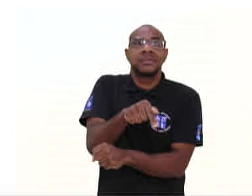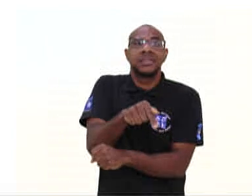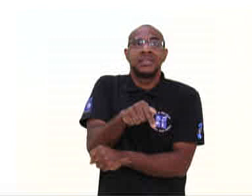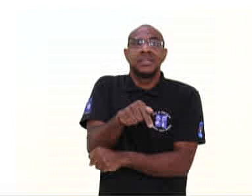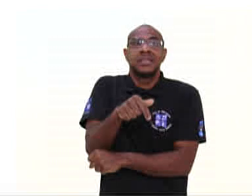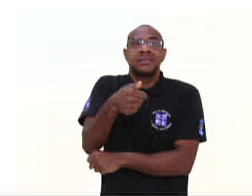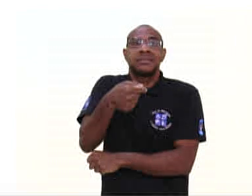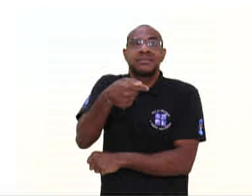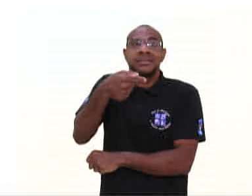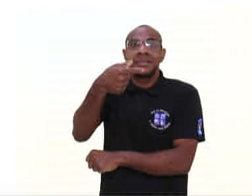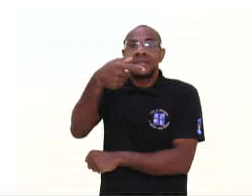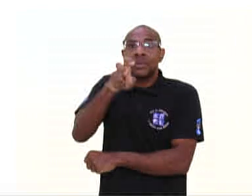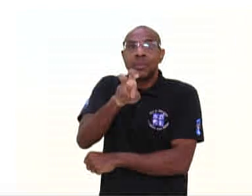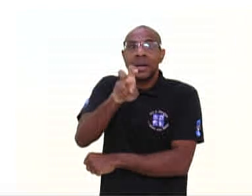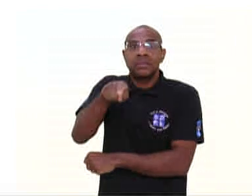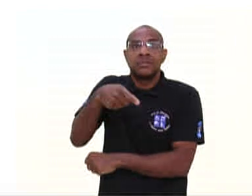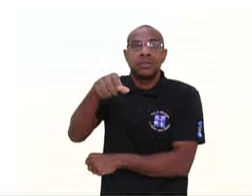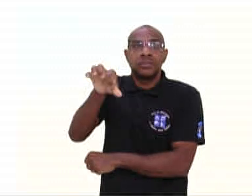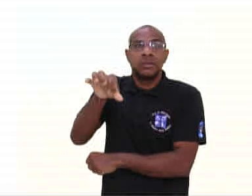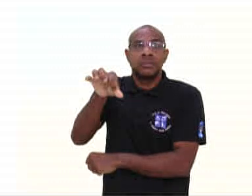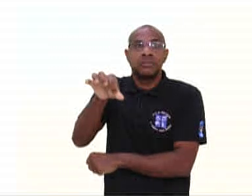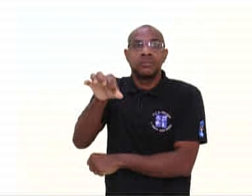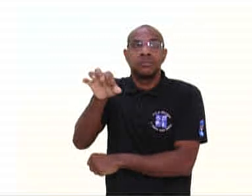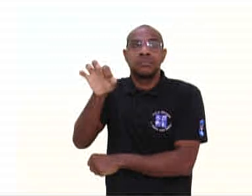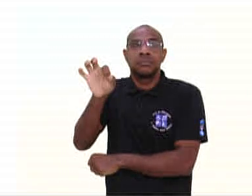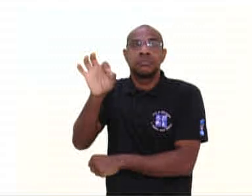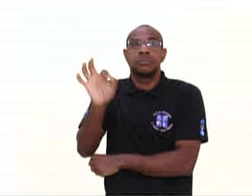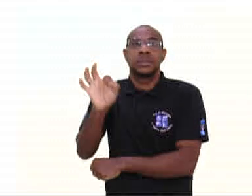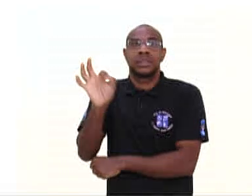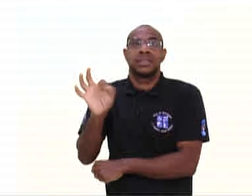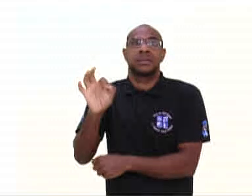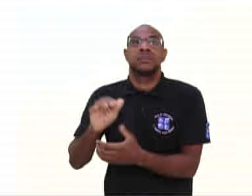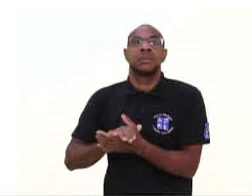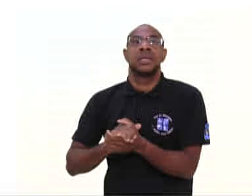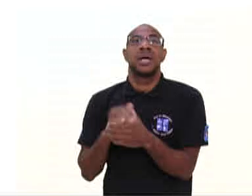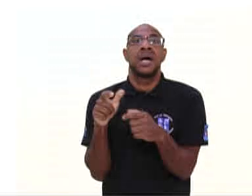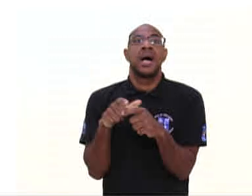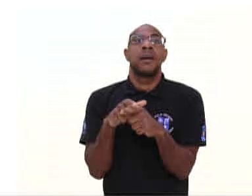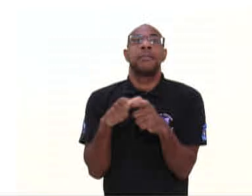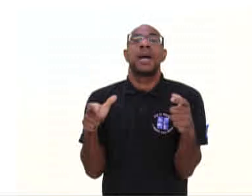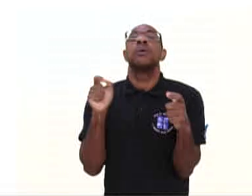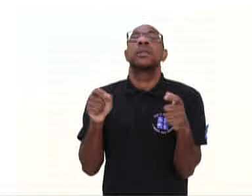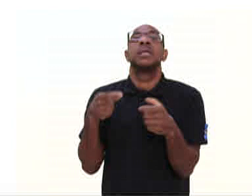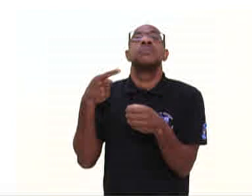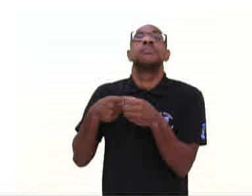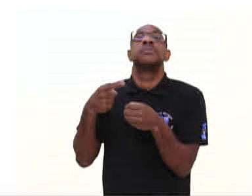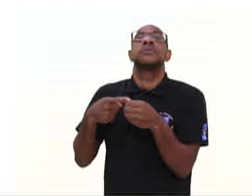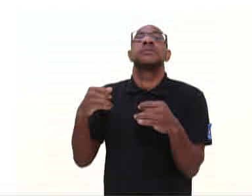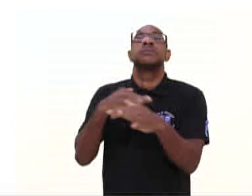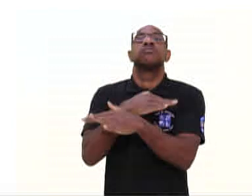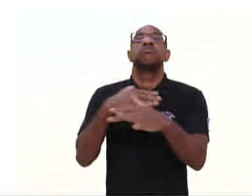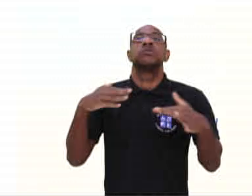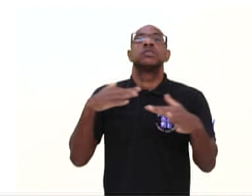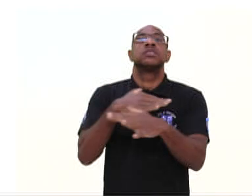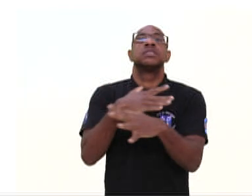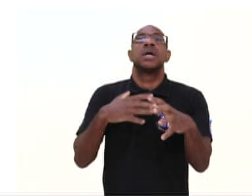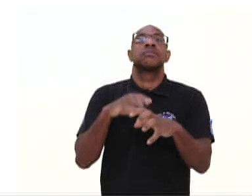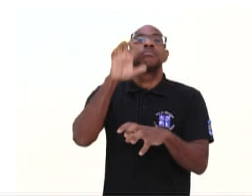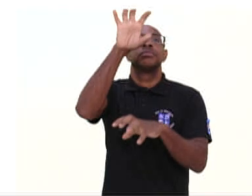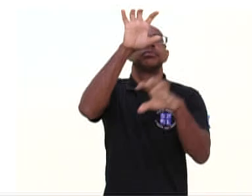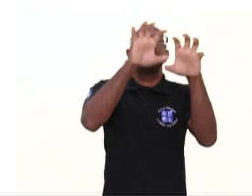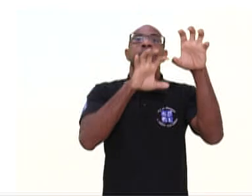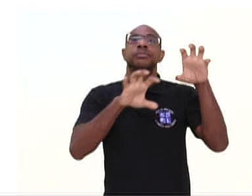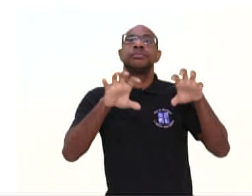74,9%. A maior parte desses domicílios fica concentrada nas áreas urbanas das grandes regiões do